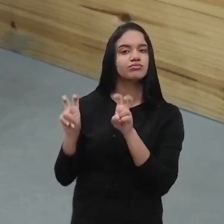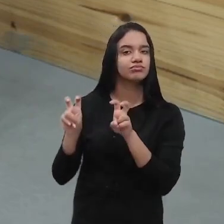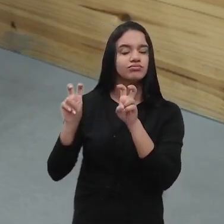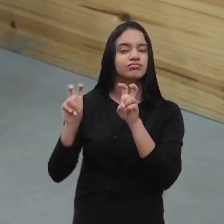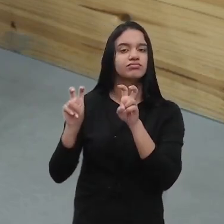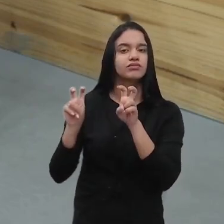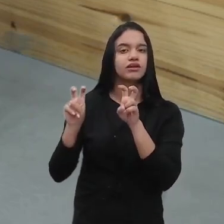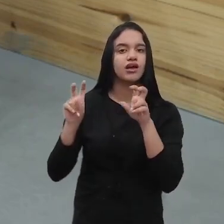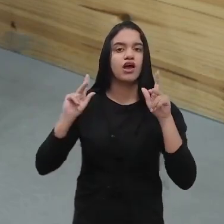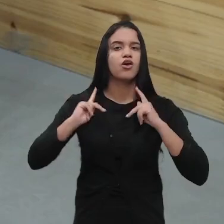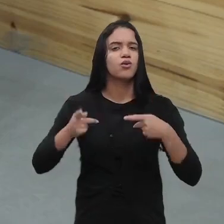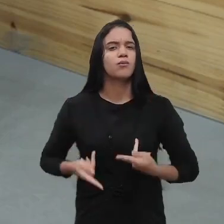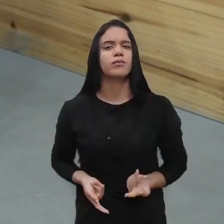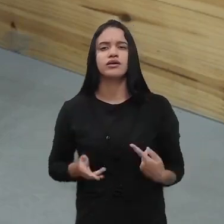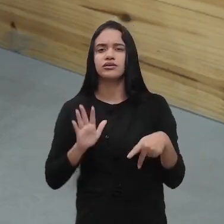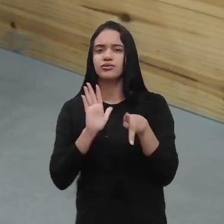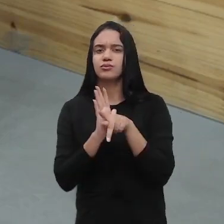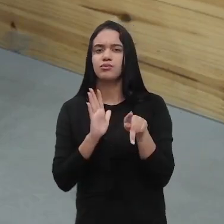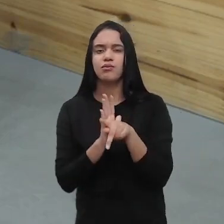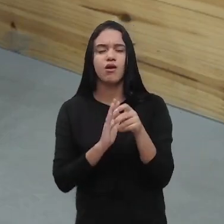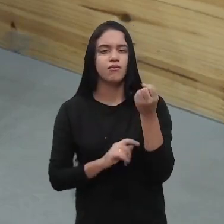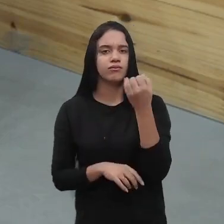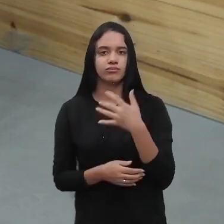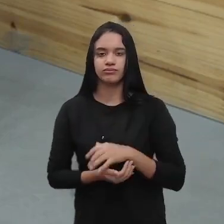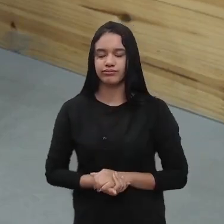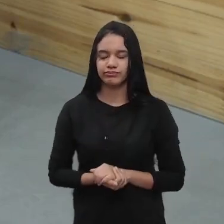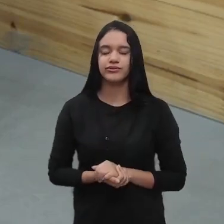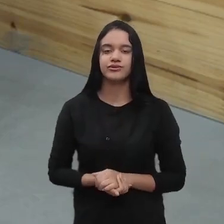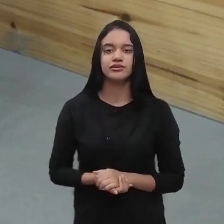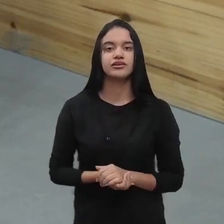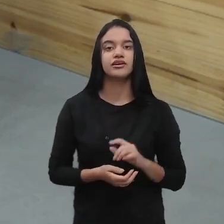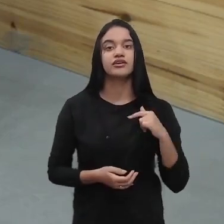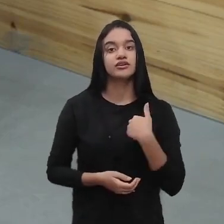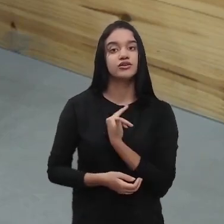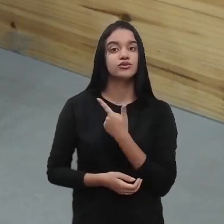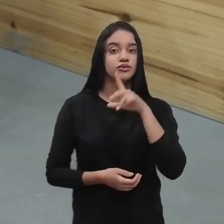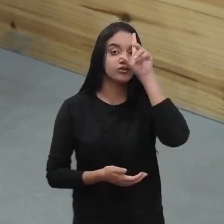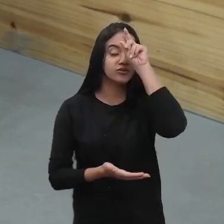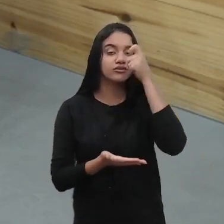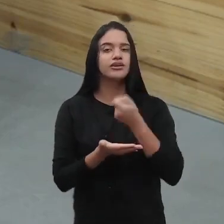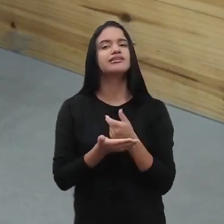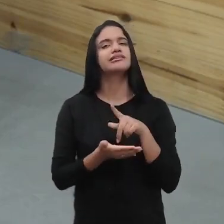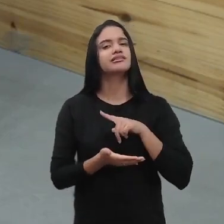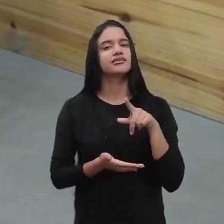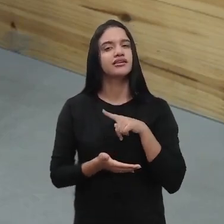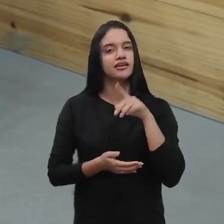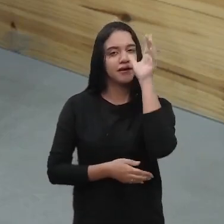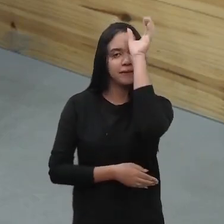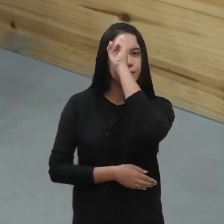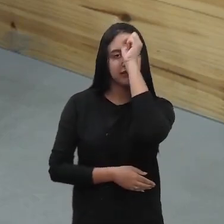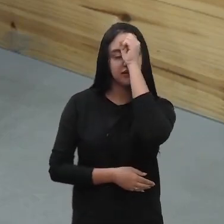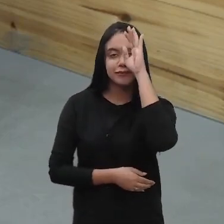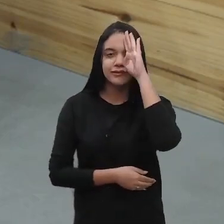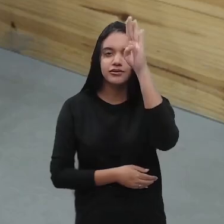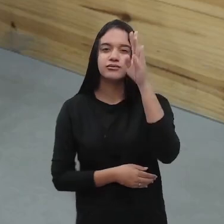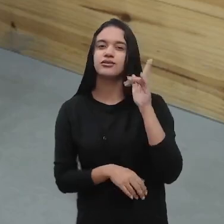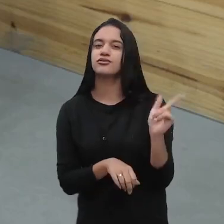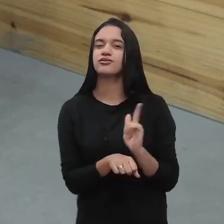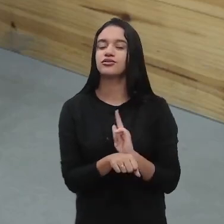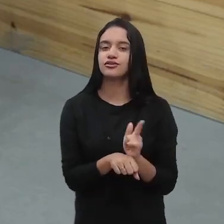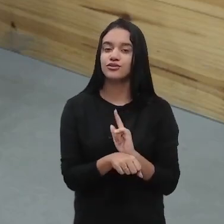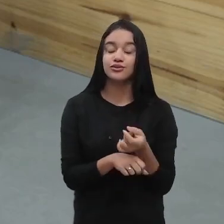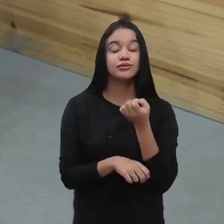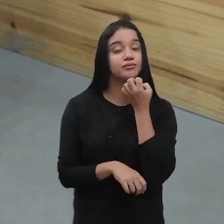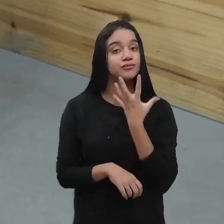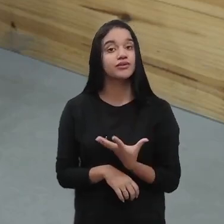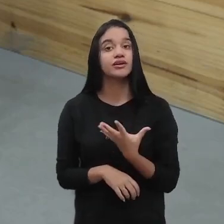é do humano, da natureza humana, que a gente lida e tem que aprender a lidar, principalmente o gestor. Pois bem,